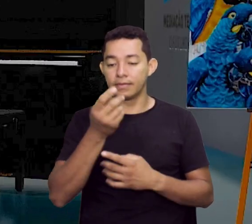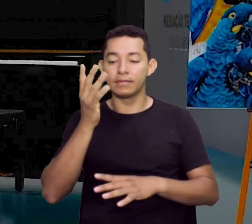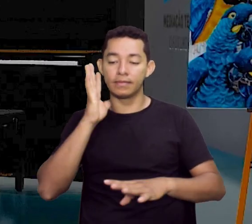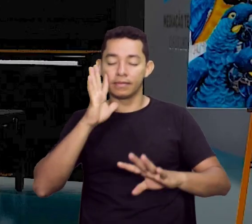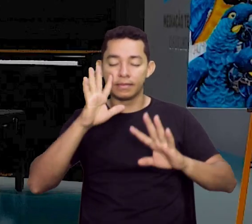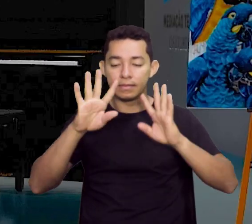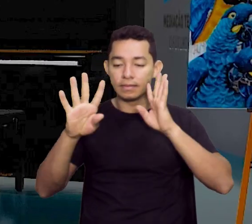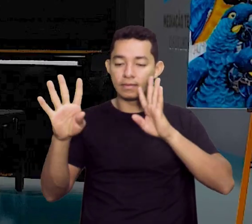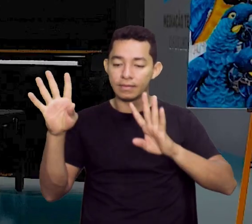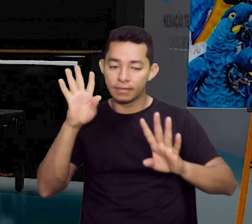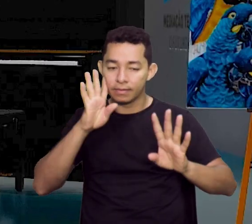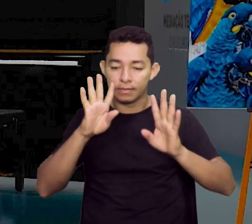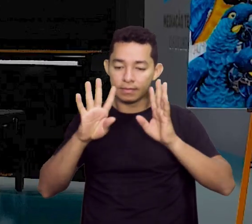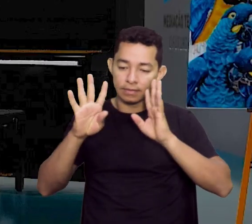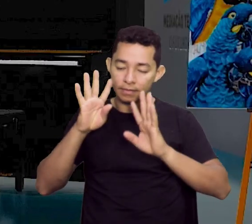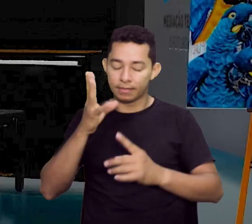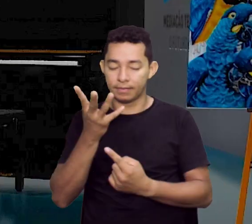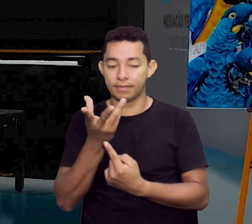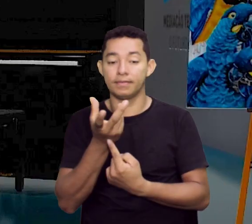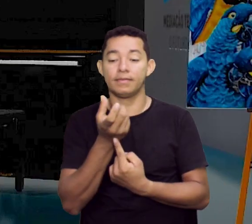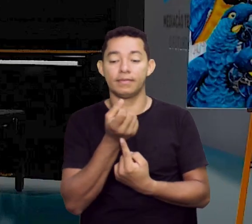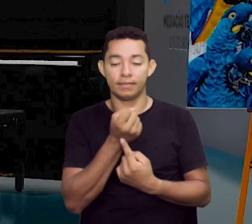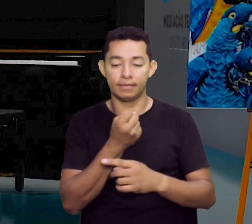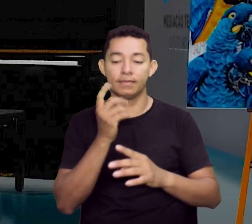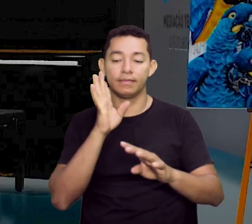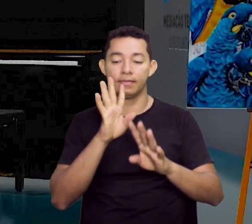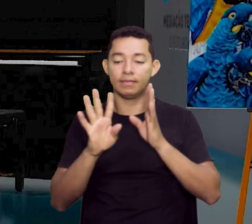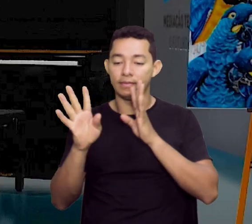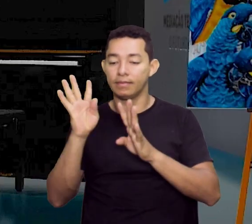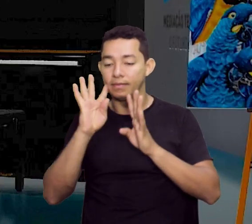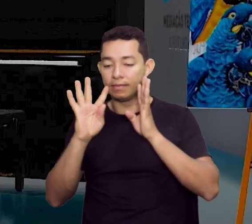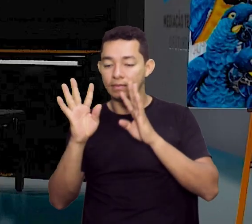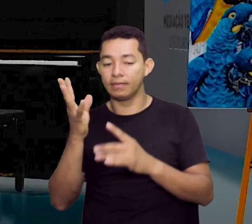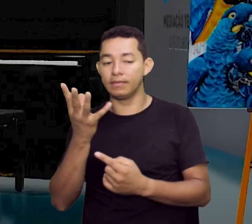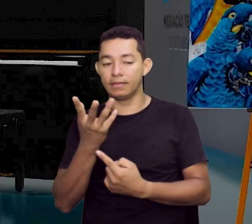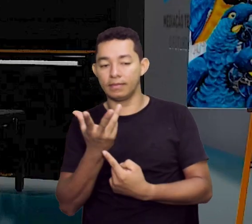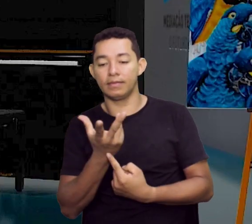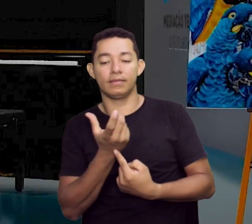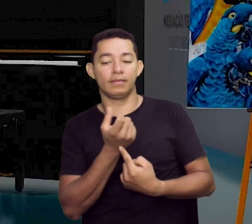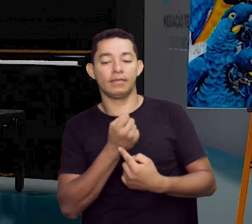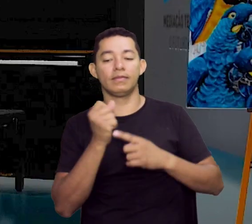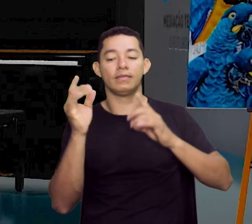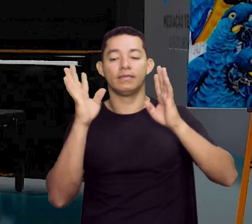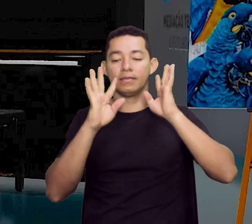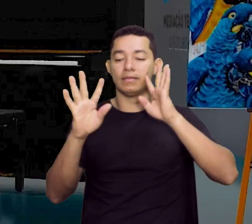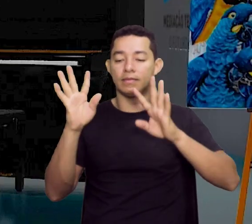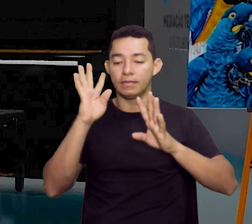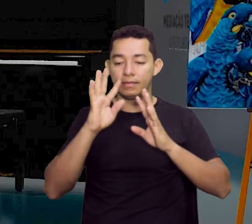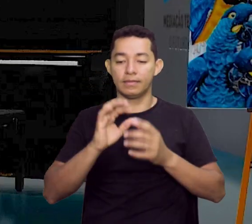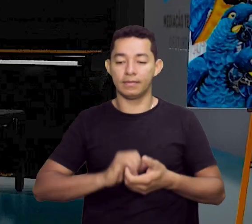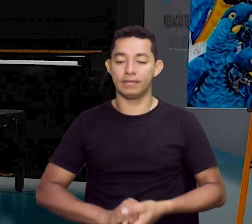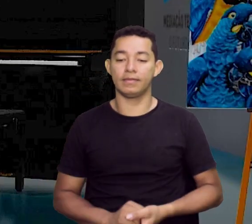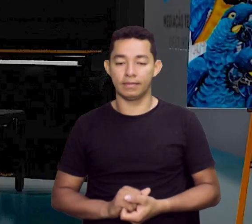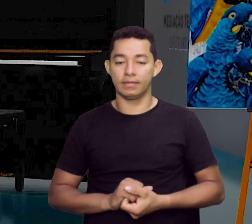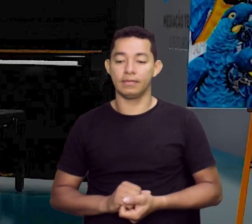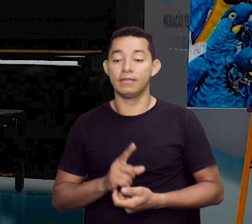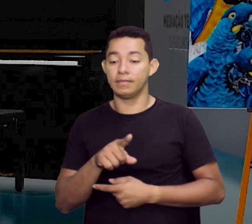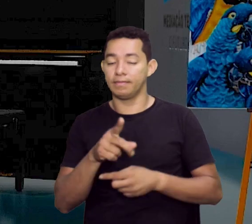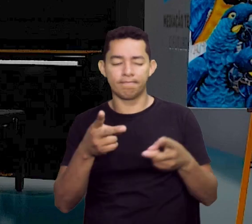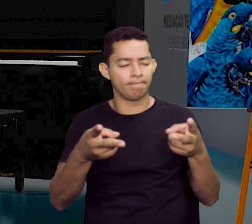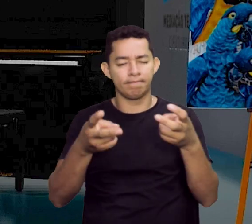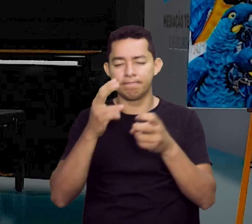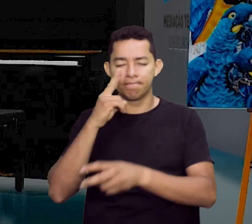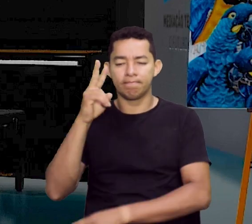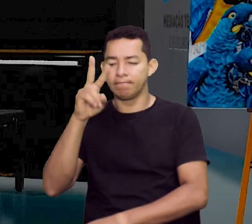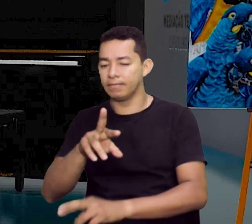Arte é tão legal. É tão legal. Arte é tão legal. Você vê